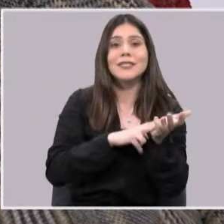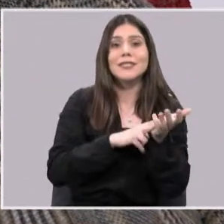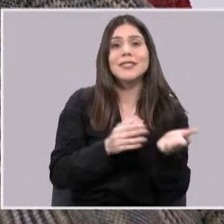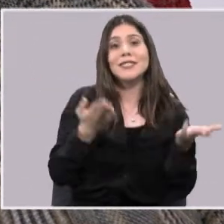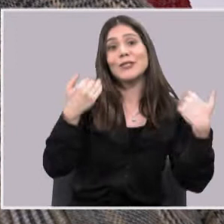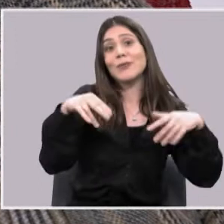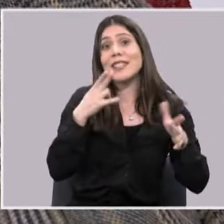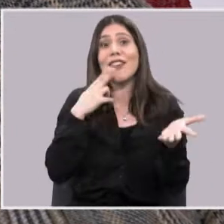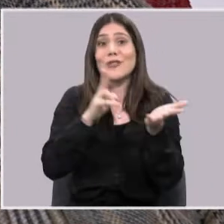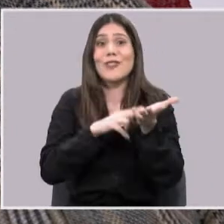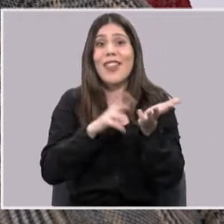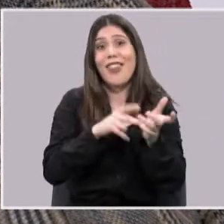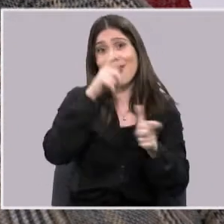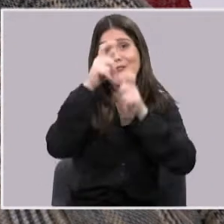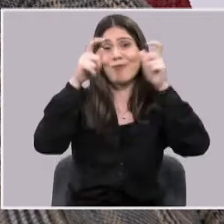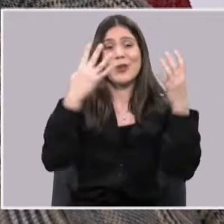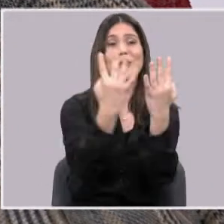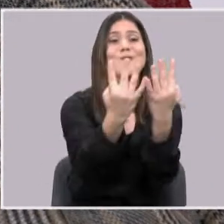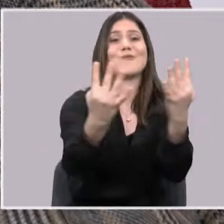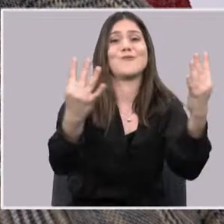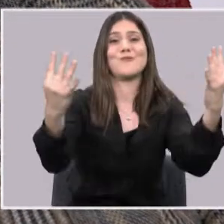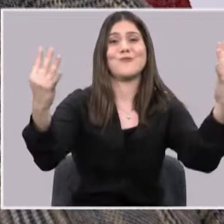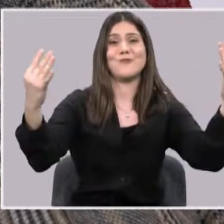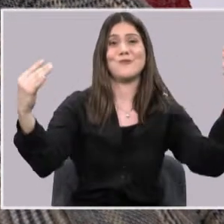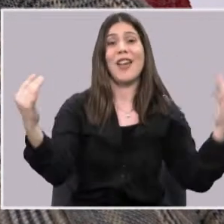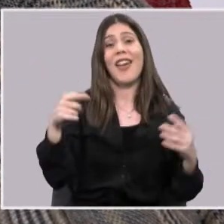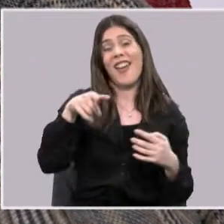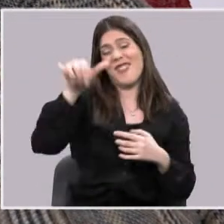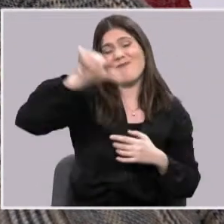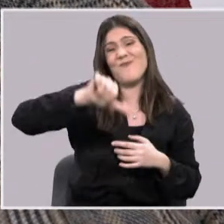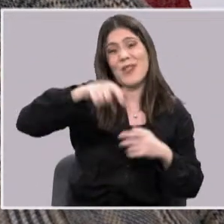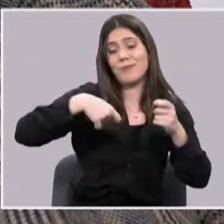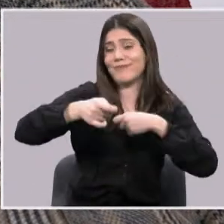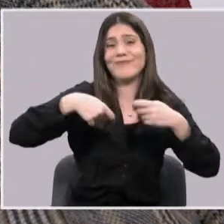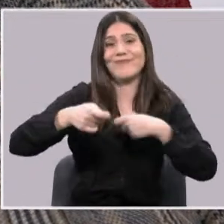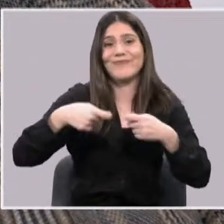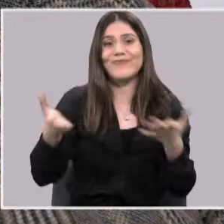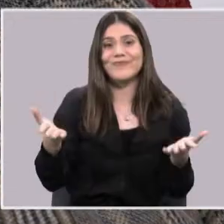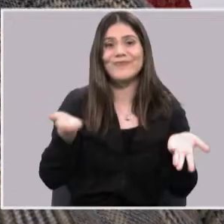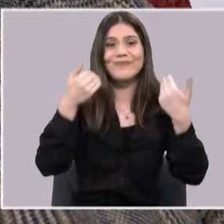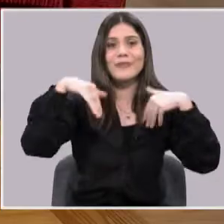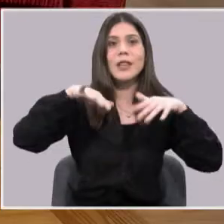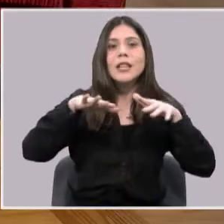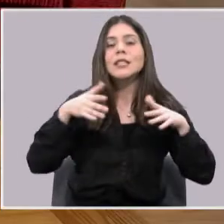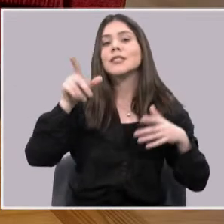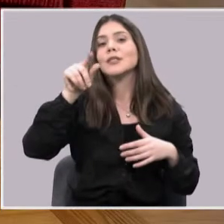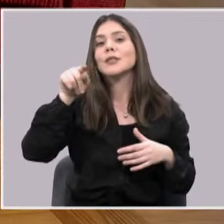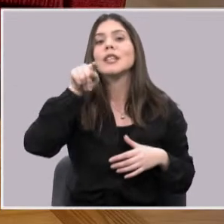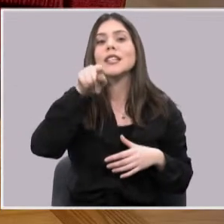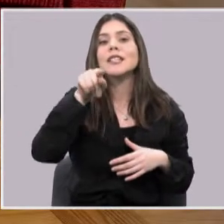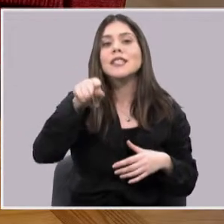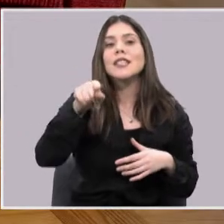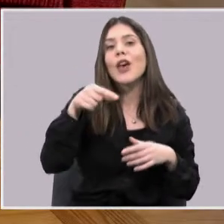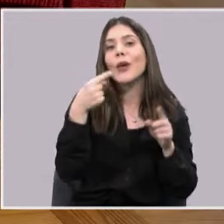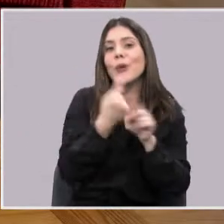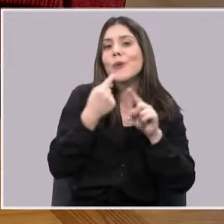sendo que provavelmente as verdades me dariam menos tráfego e, portanto, seriam piores para o negócio. Mas